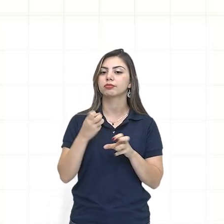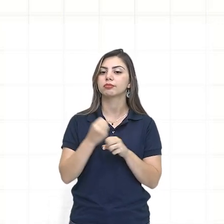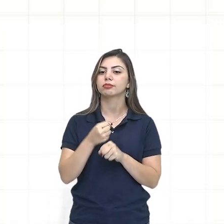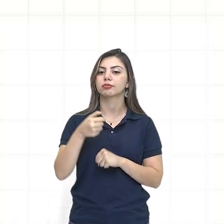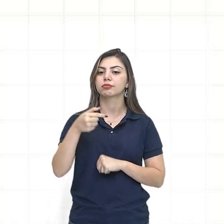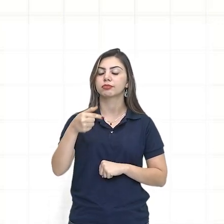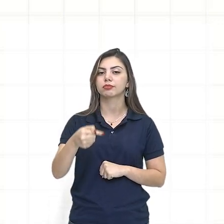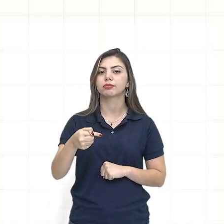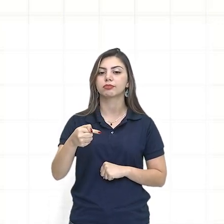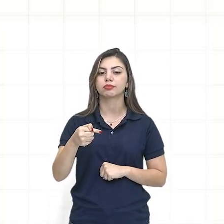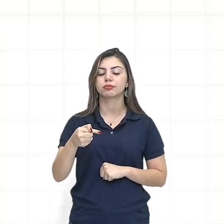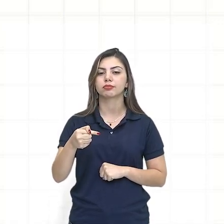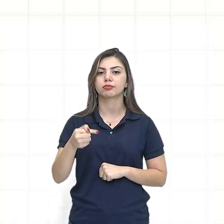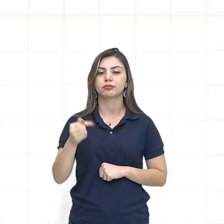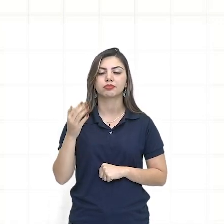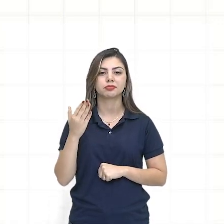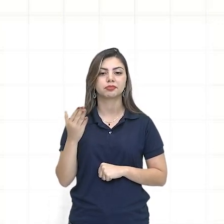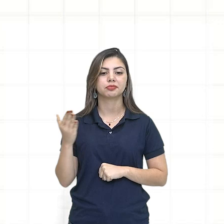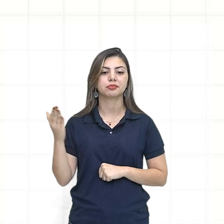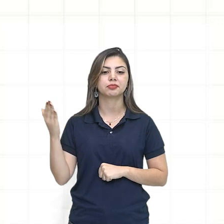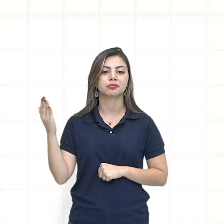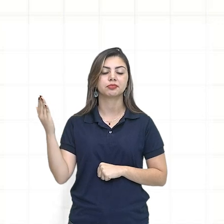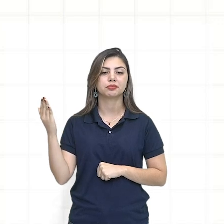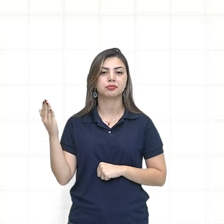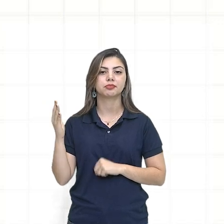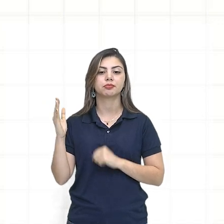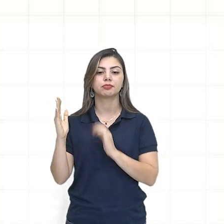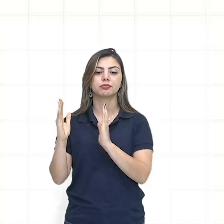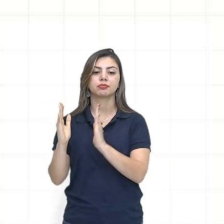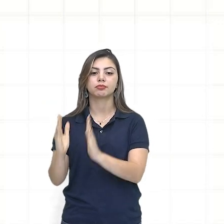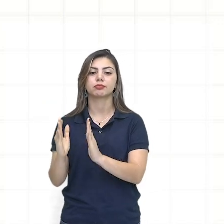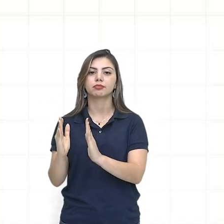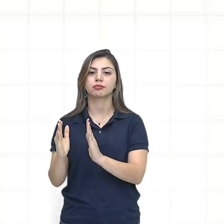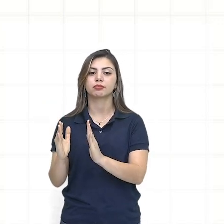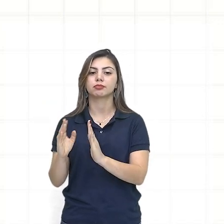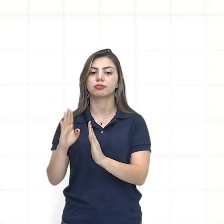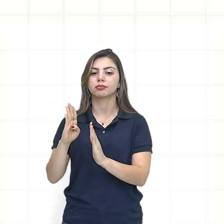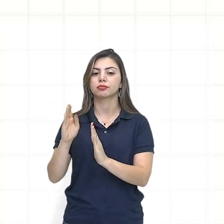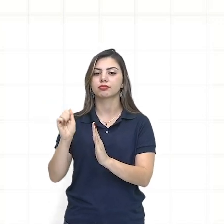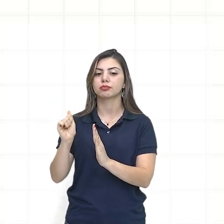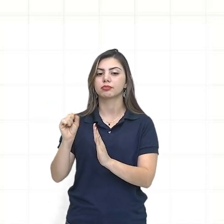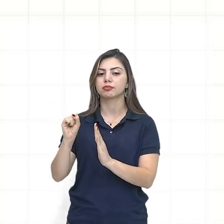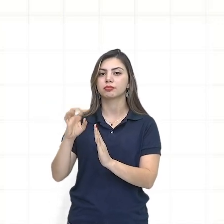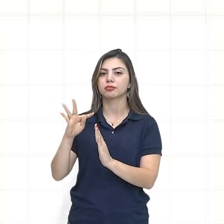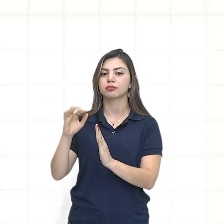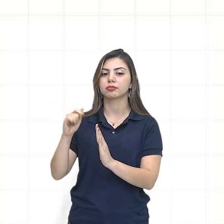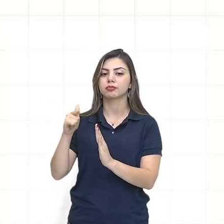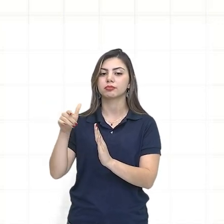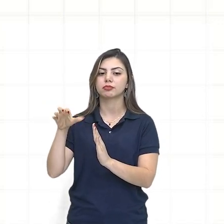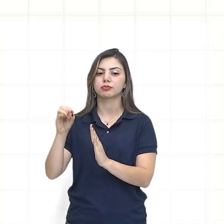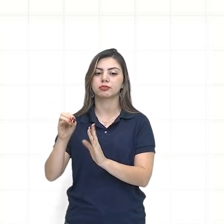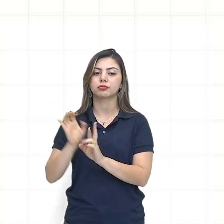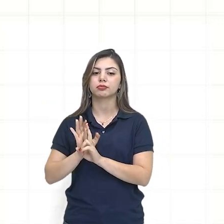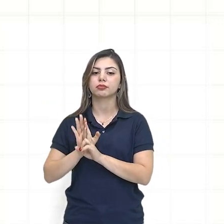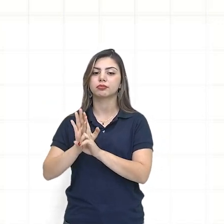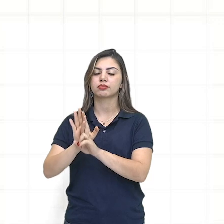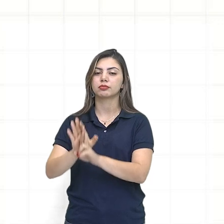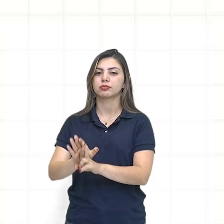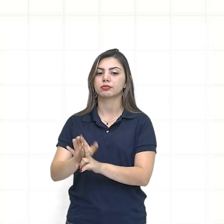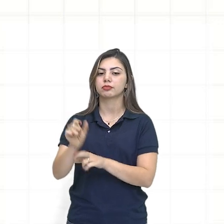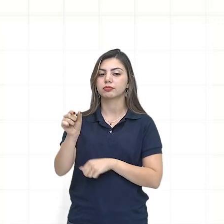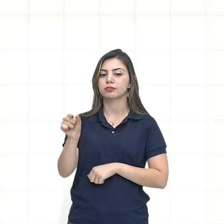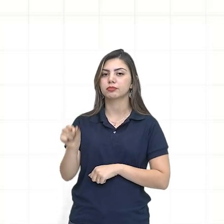Então vamos conhecê-los aqui. O primeiro é o bastão, que é representado aqui,